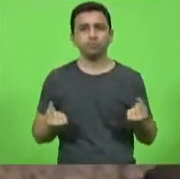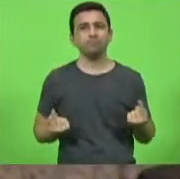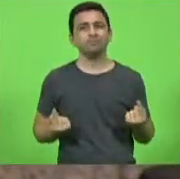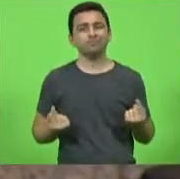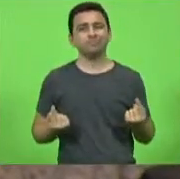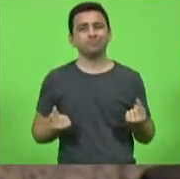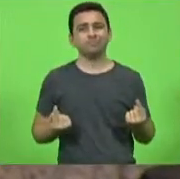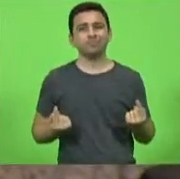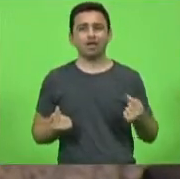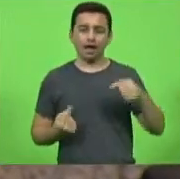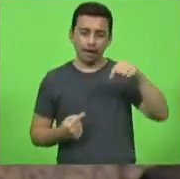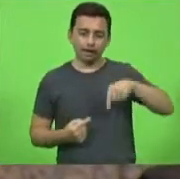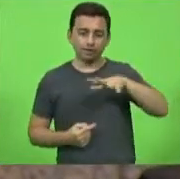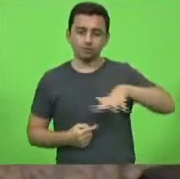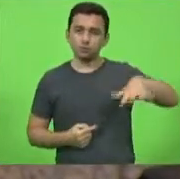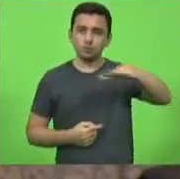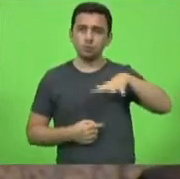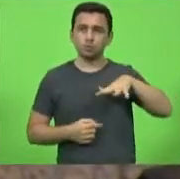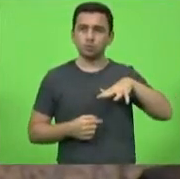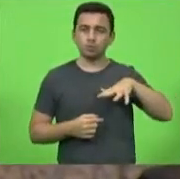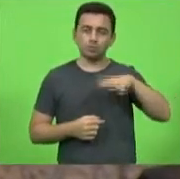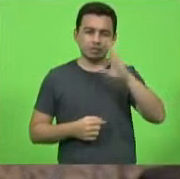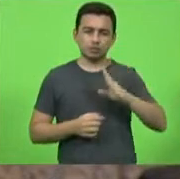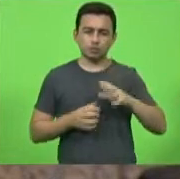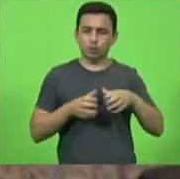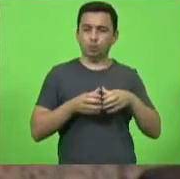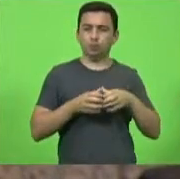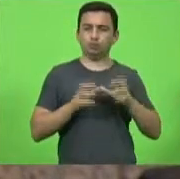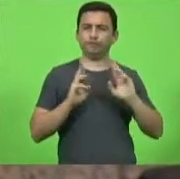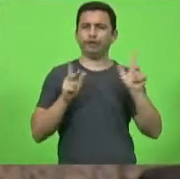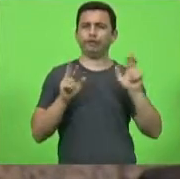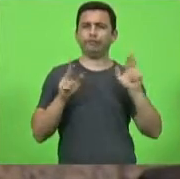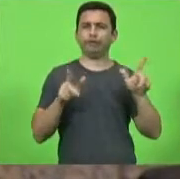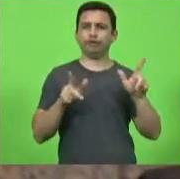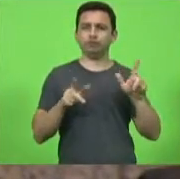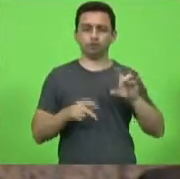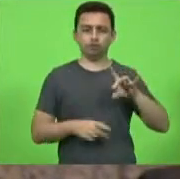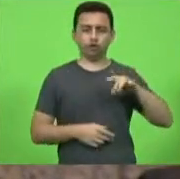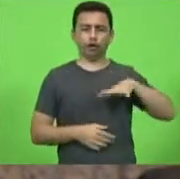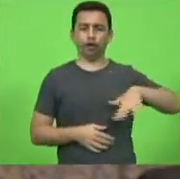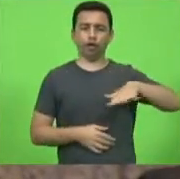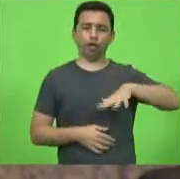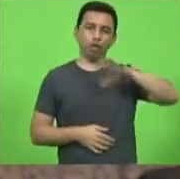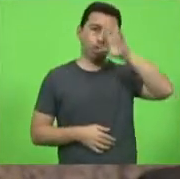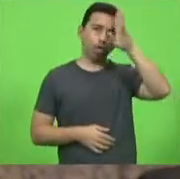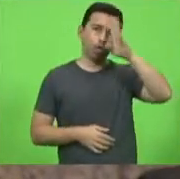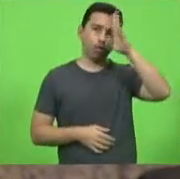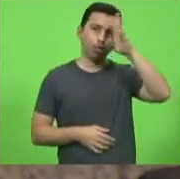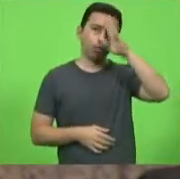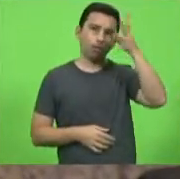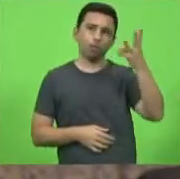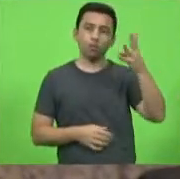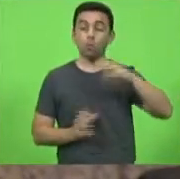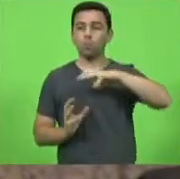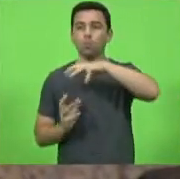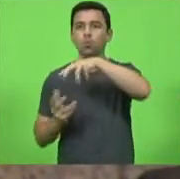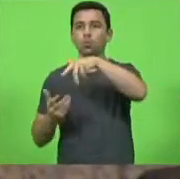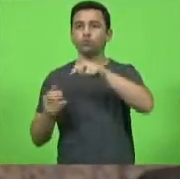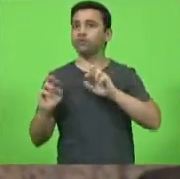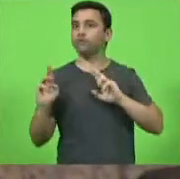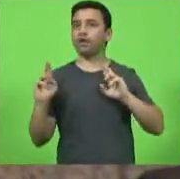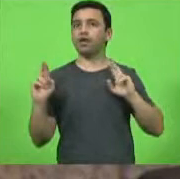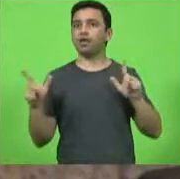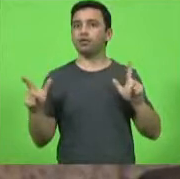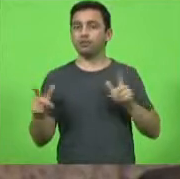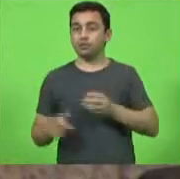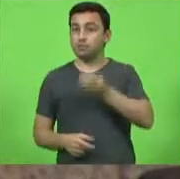nós somos o grupo dos esquisitos. Só a gente toma as decisões que a gente toma aqui, enquanto o mundo todo está